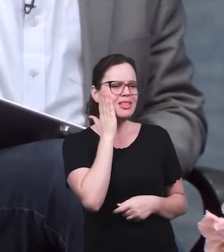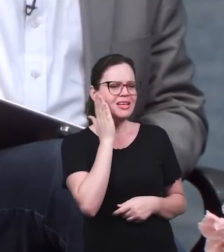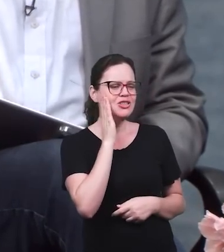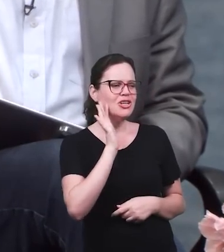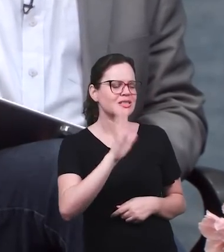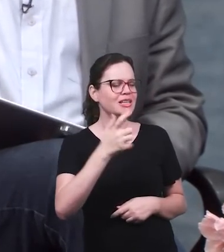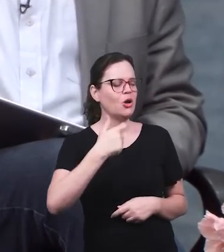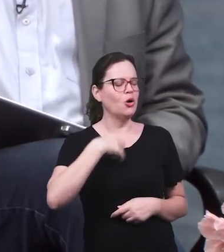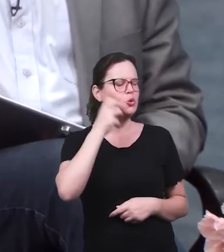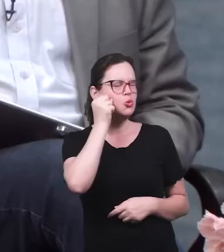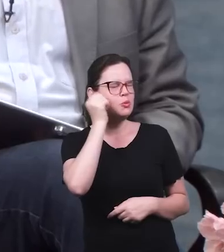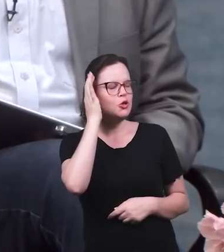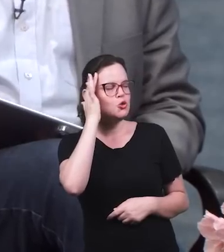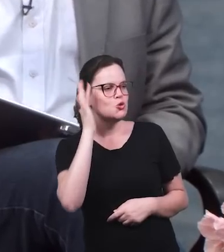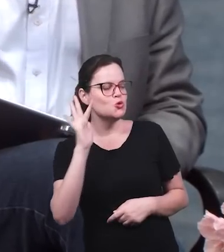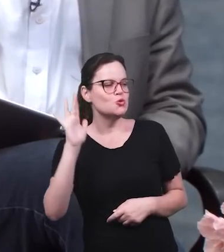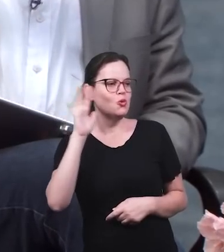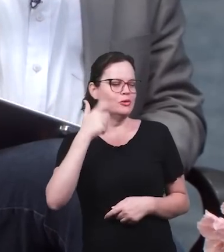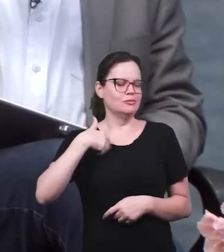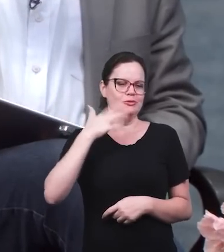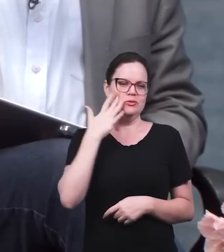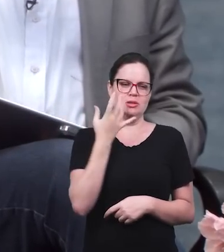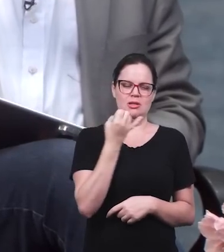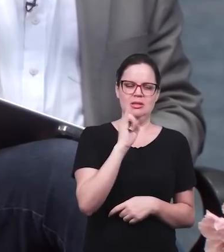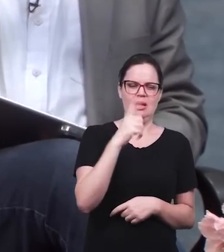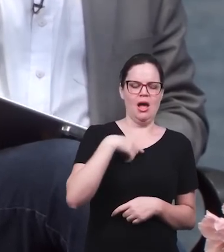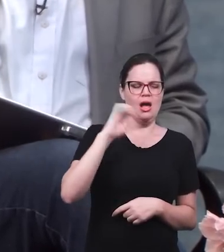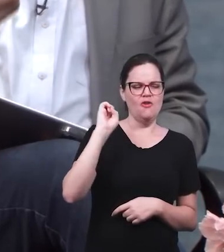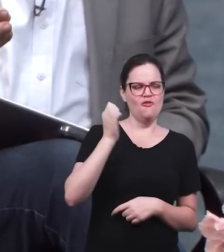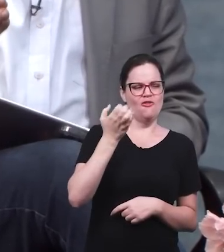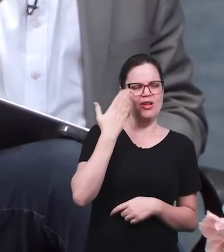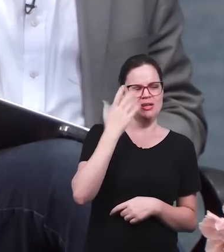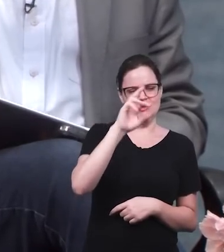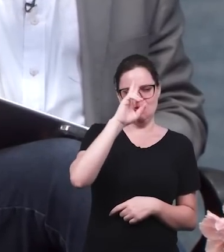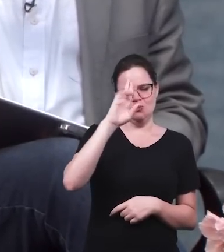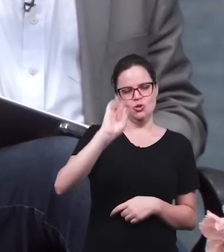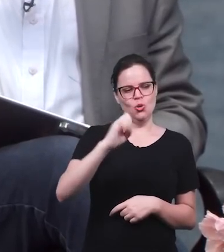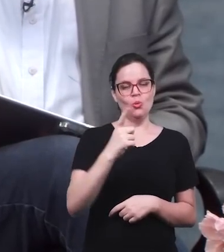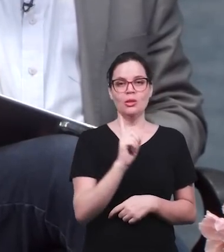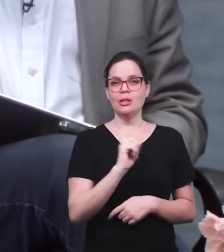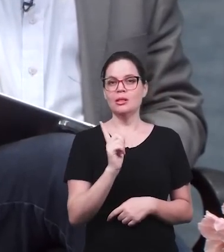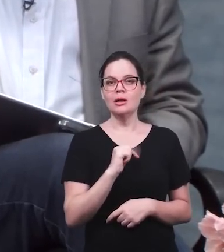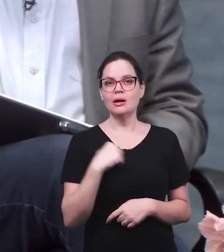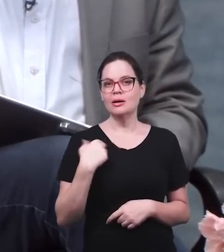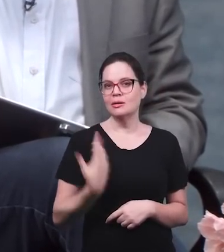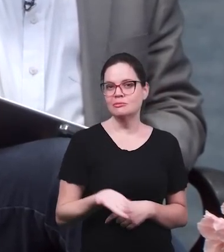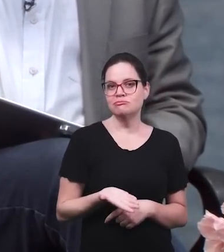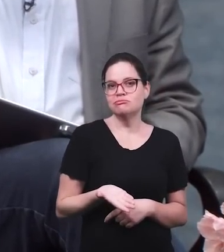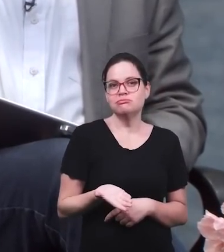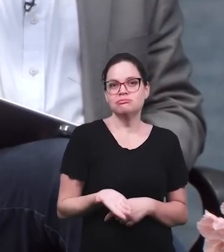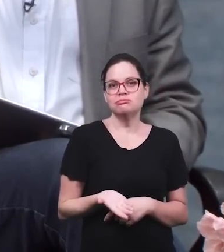tive esse entendimento, tive esse sonho, eu não sei se o que eu tive é uma revelação do Senhor.